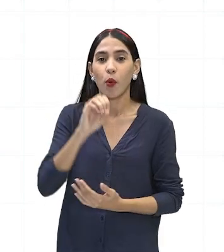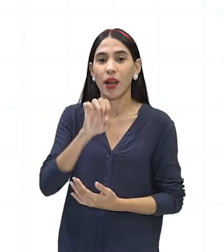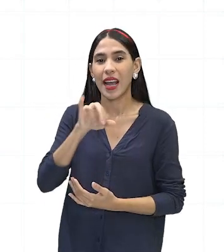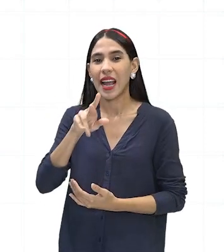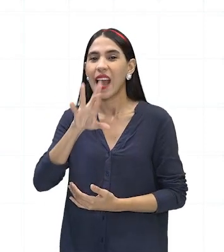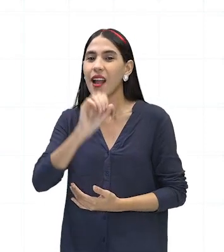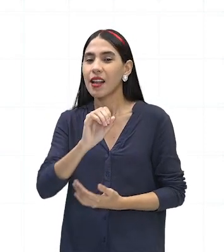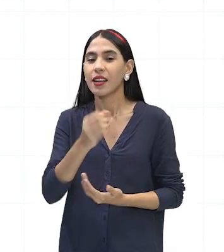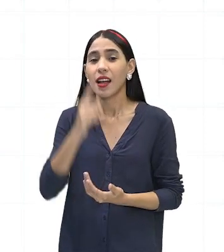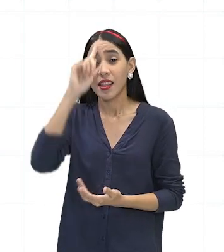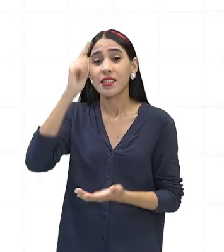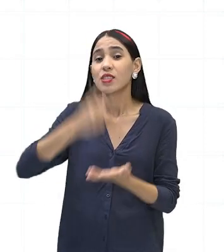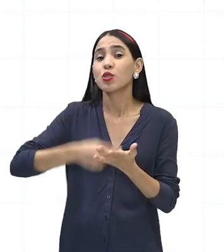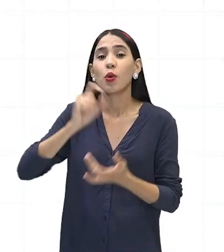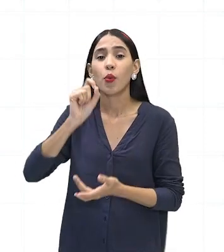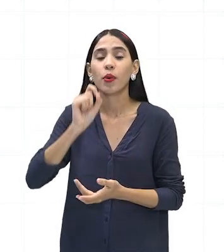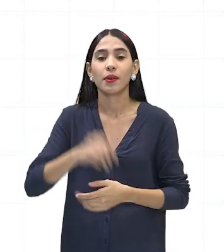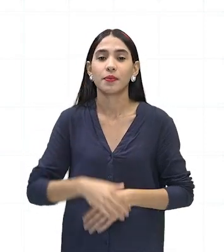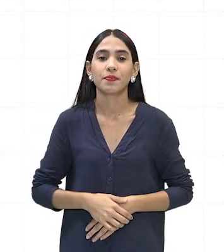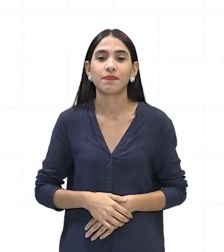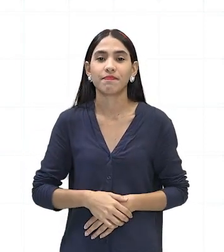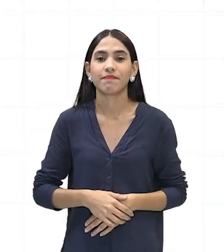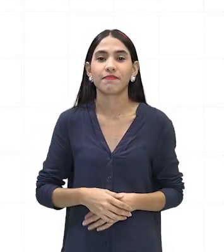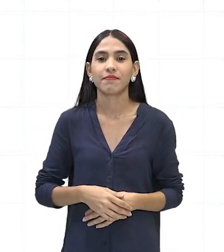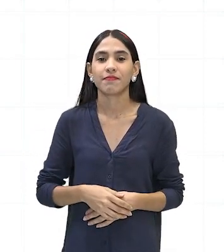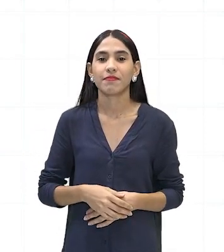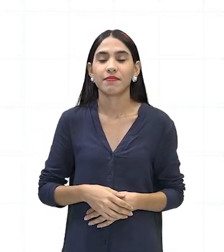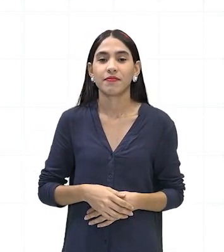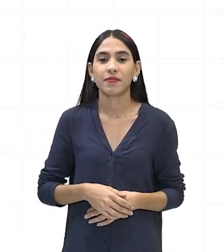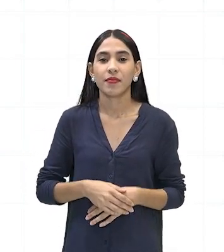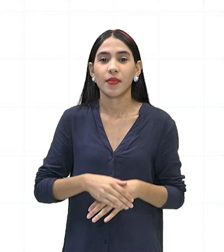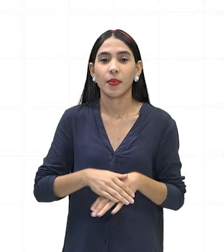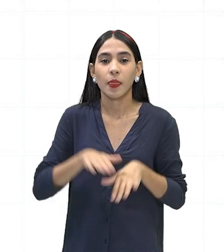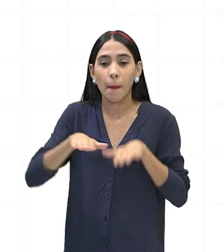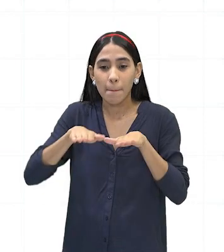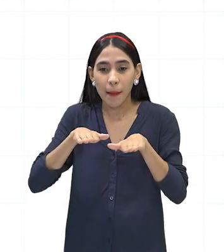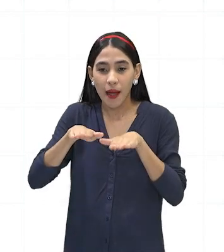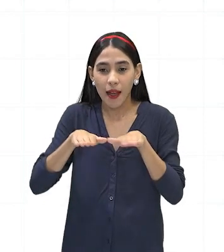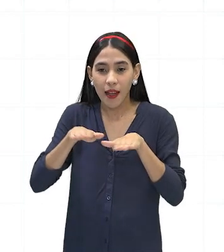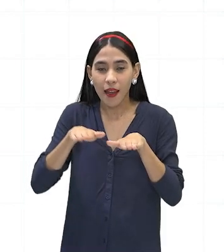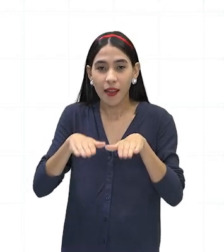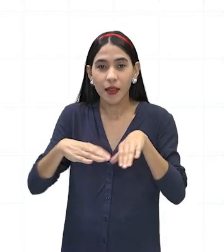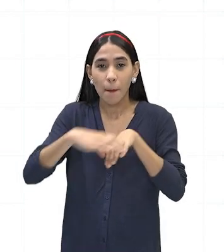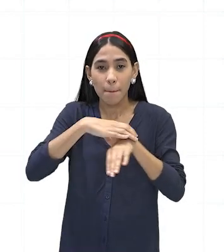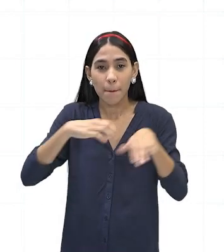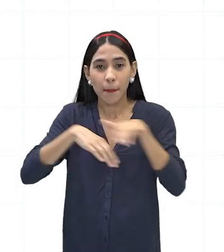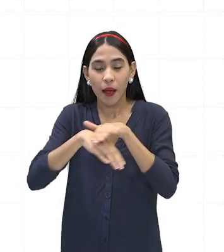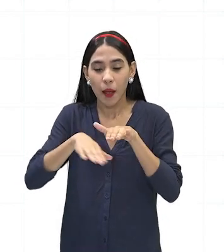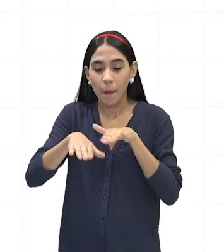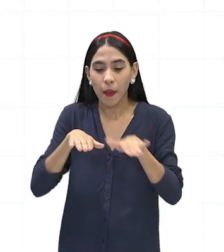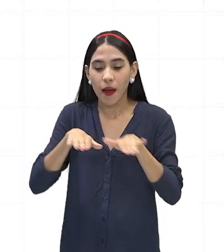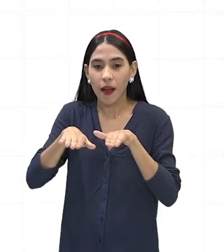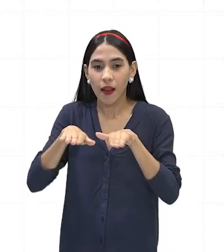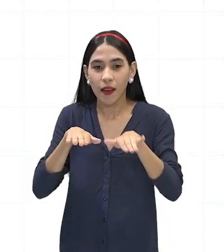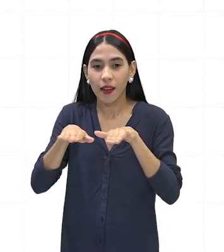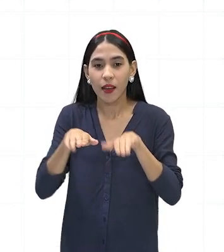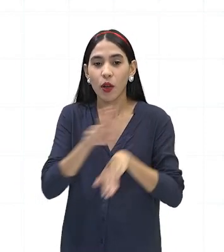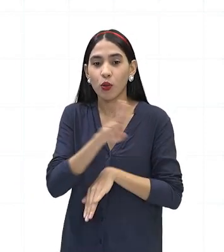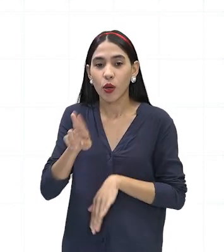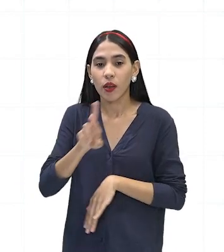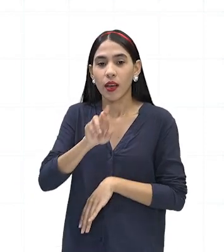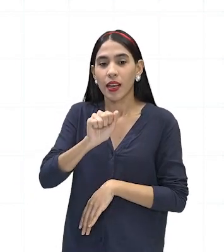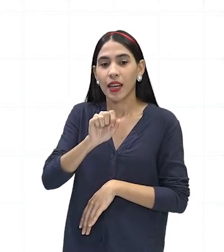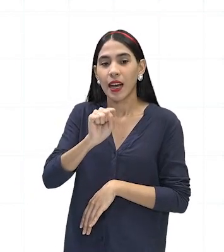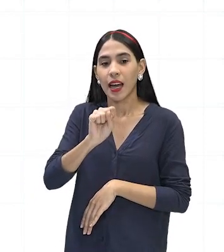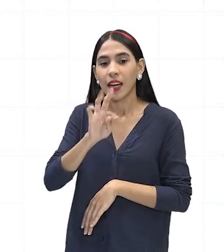que eles decidiram? Dançar arrastando os pés. Daí o termo rastapé